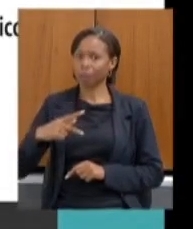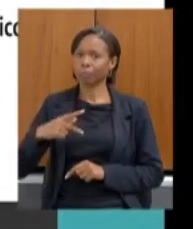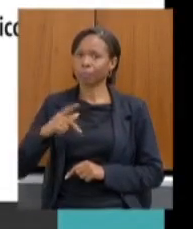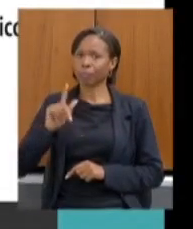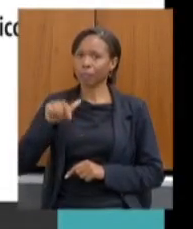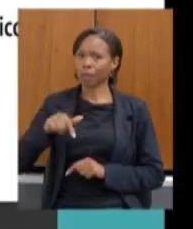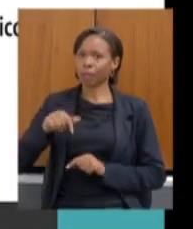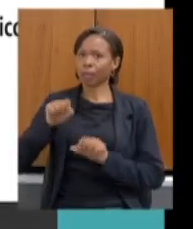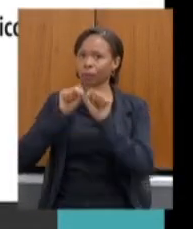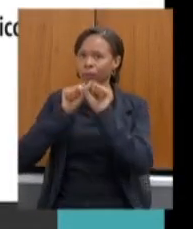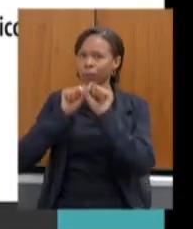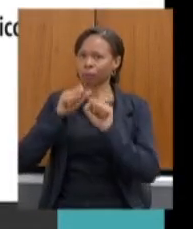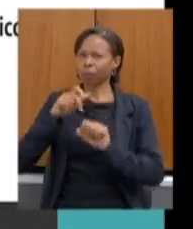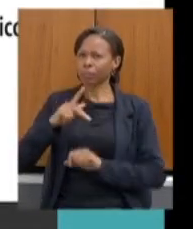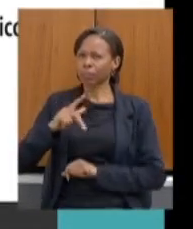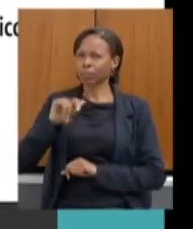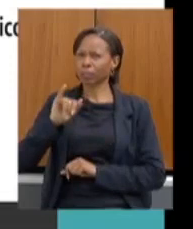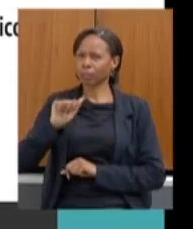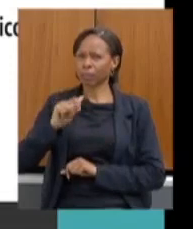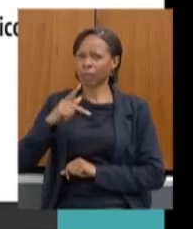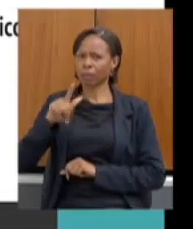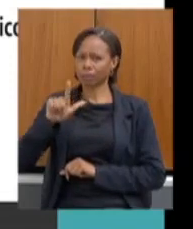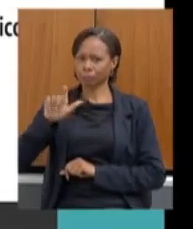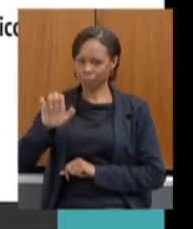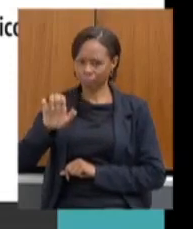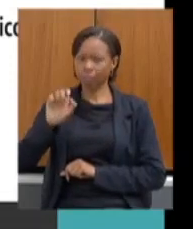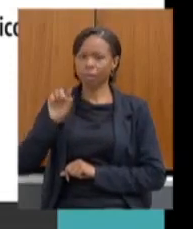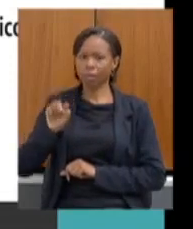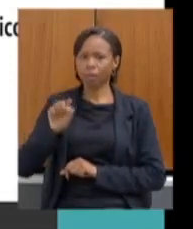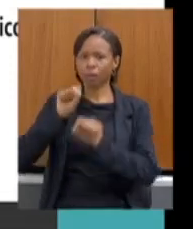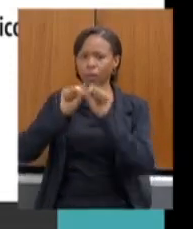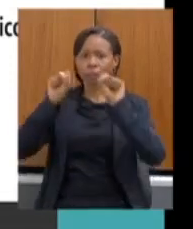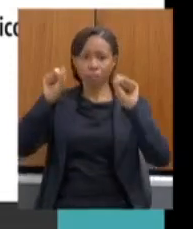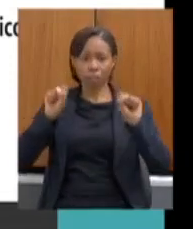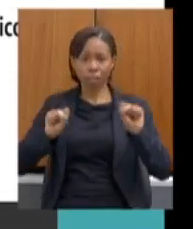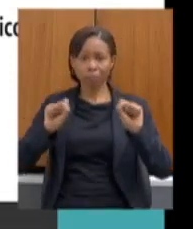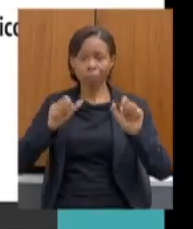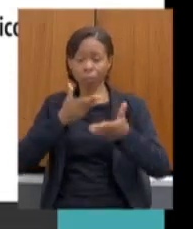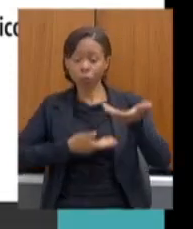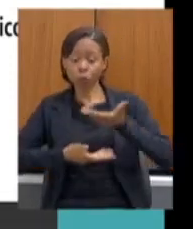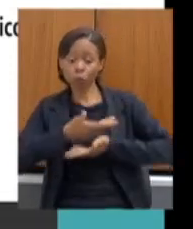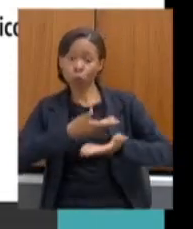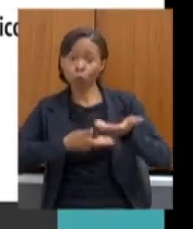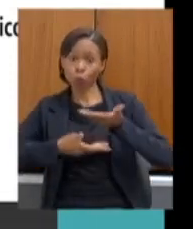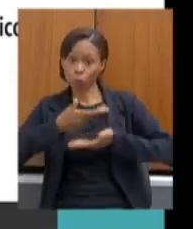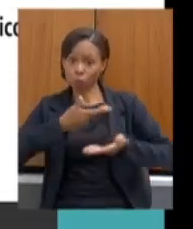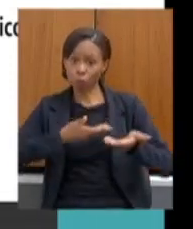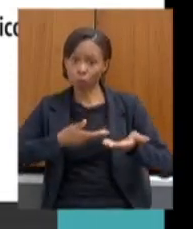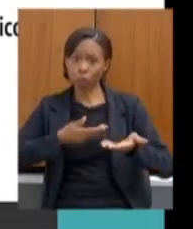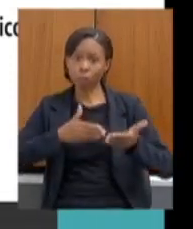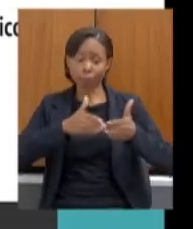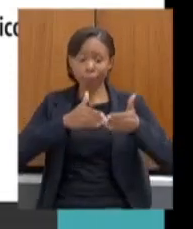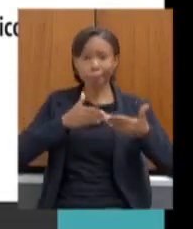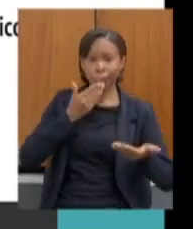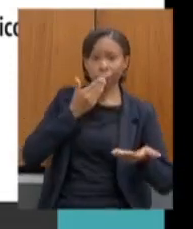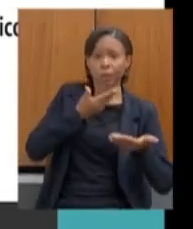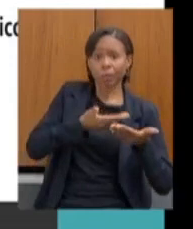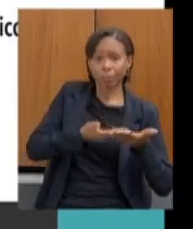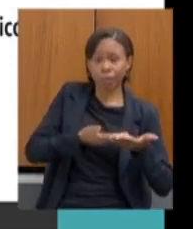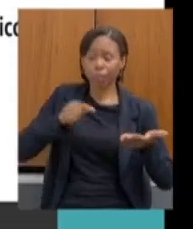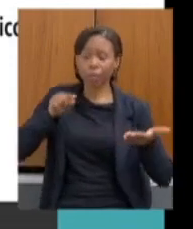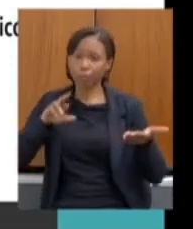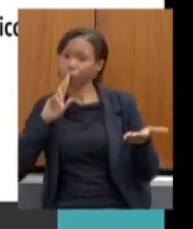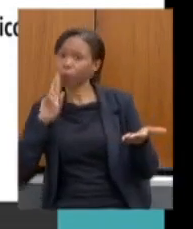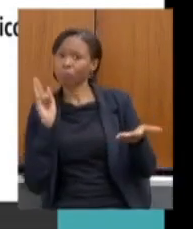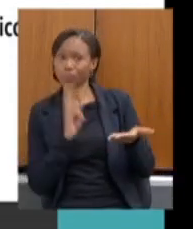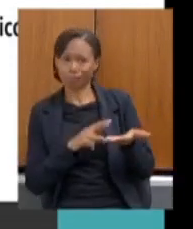requerimentos. Então, tivemos que fazer alterações no sistema para dar conta de tamanho volume de respostas